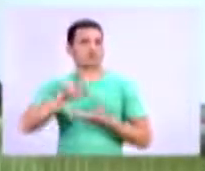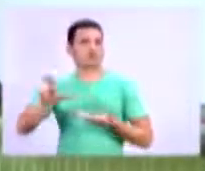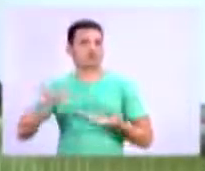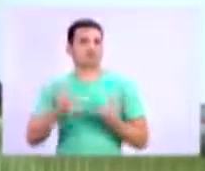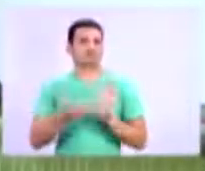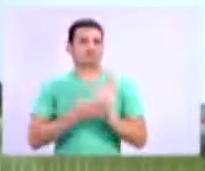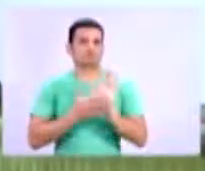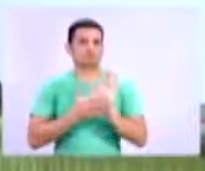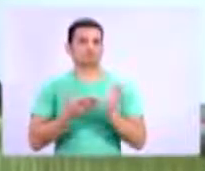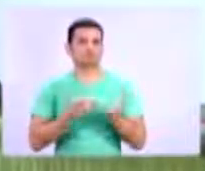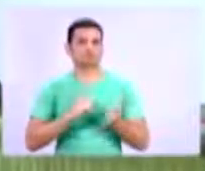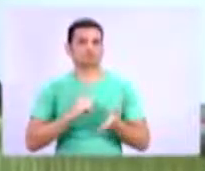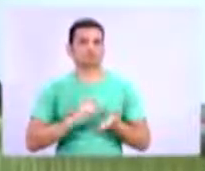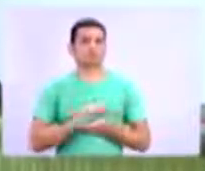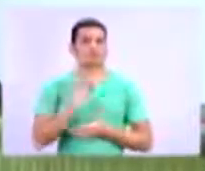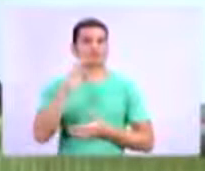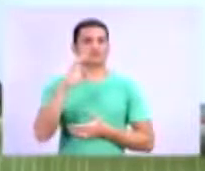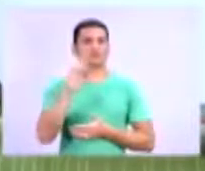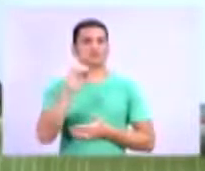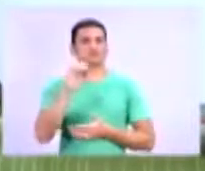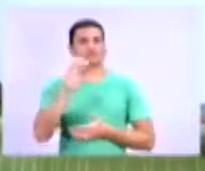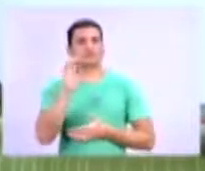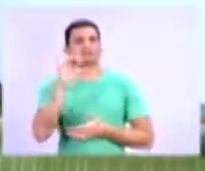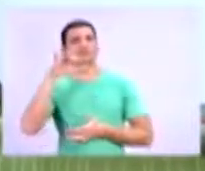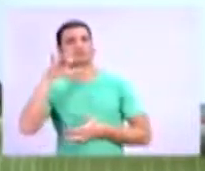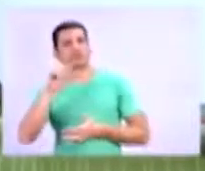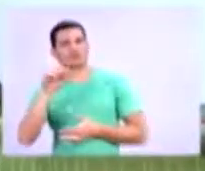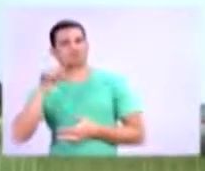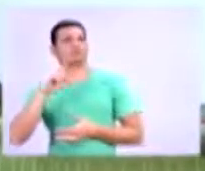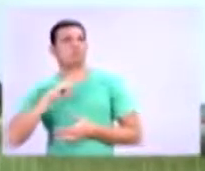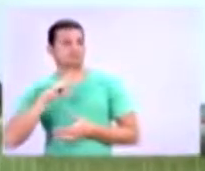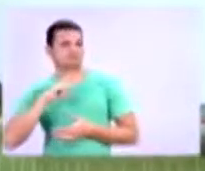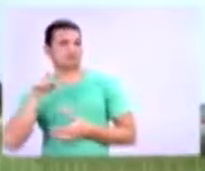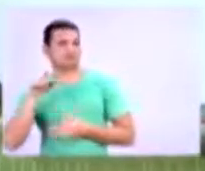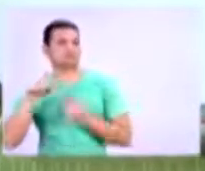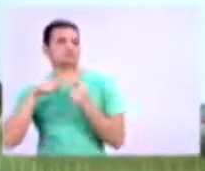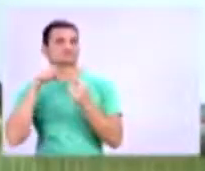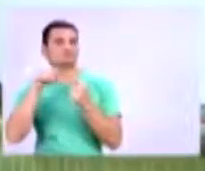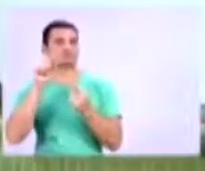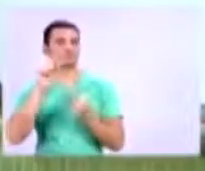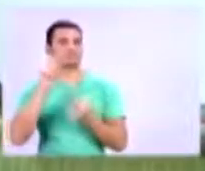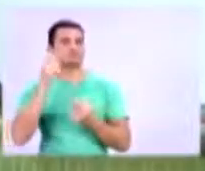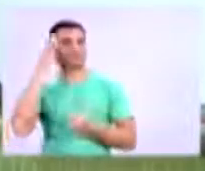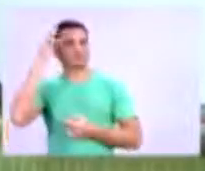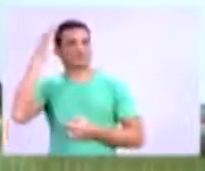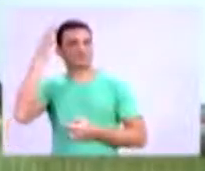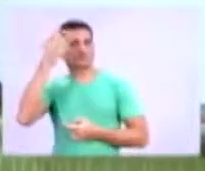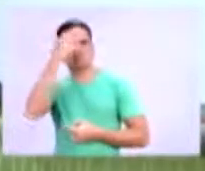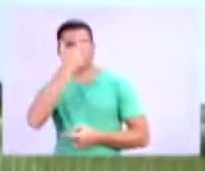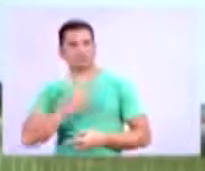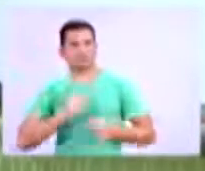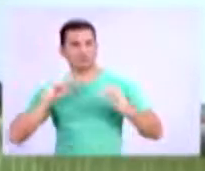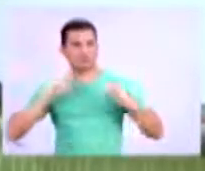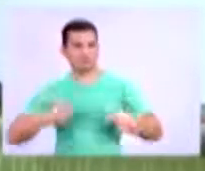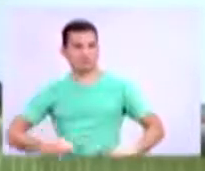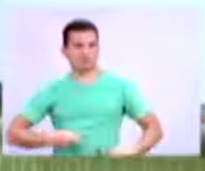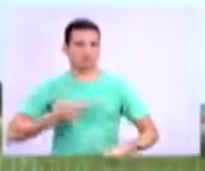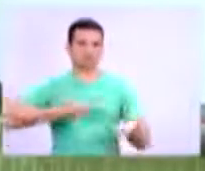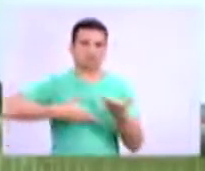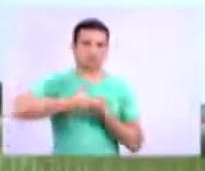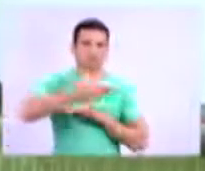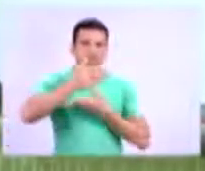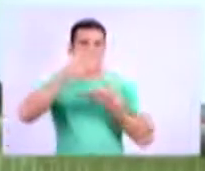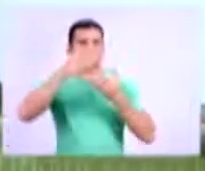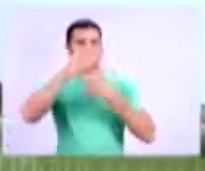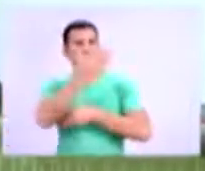A ecoética, ela traz essa mensagem, né, primordial, de refletir a relação do homem com a natureza e criar